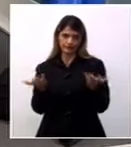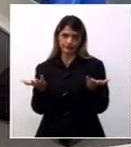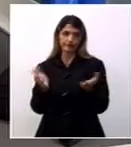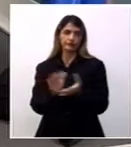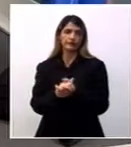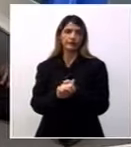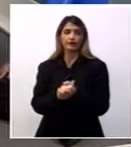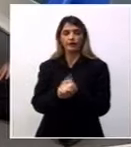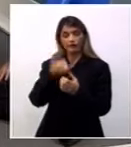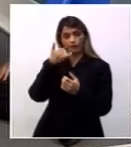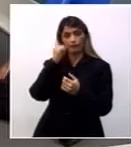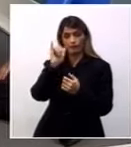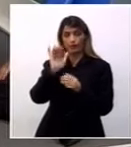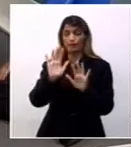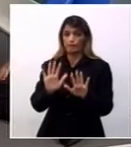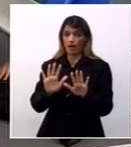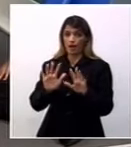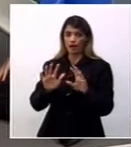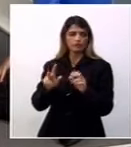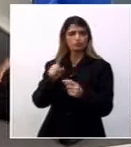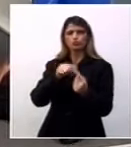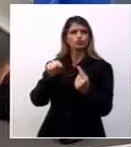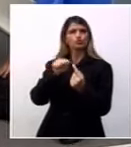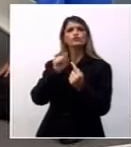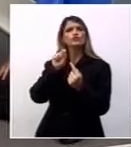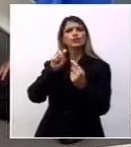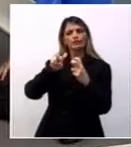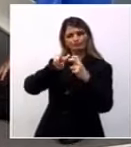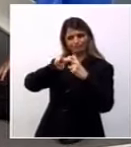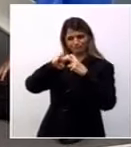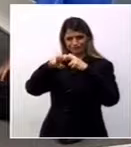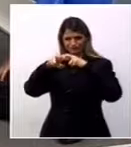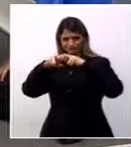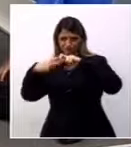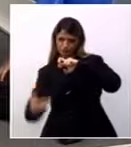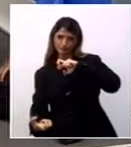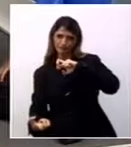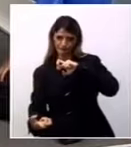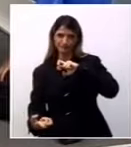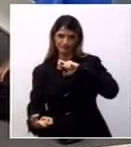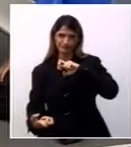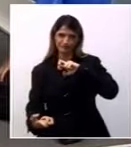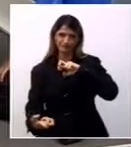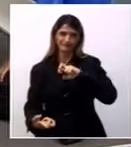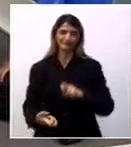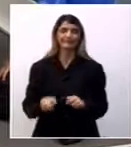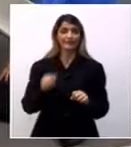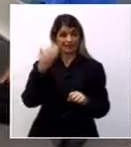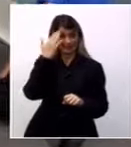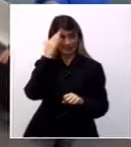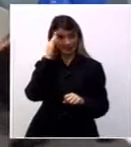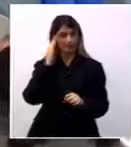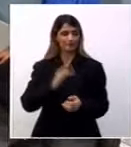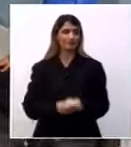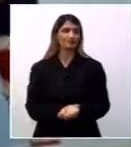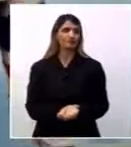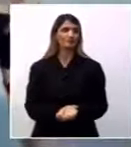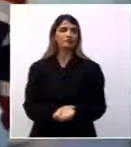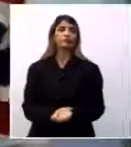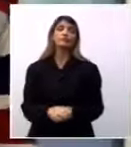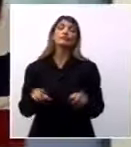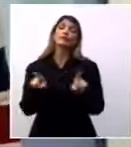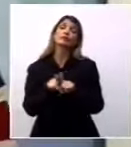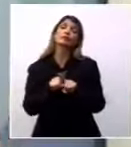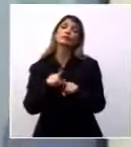Vamos evitar o contato físico. Qual que é o objetivo? Derrubar o outro no chão, ok? Muito bem, vamos lá. Nós temos aí,